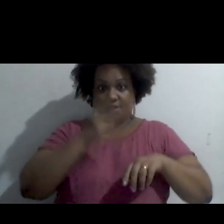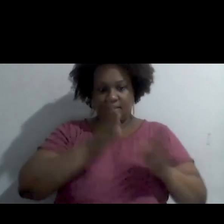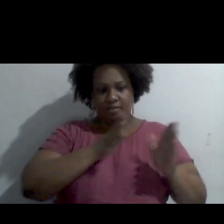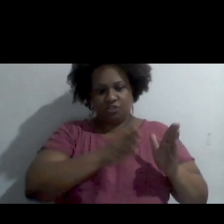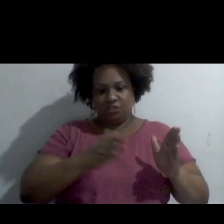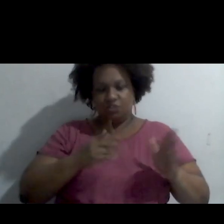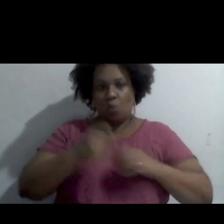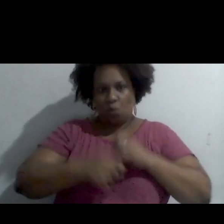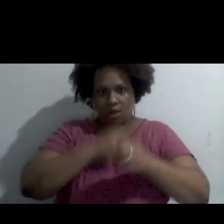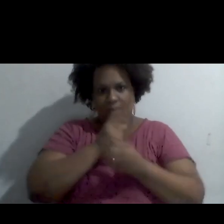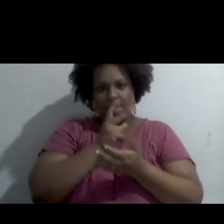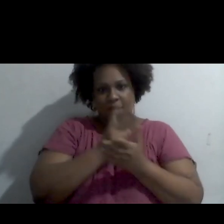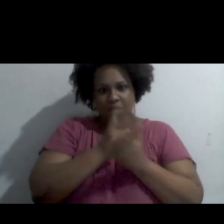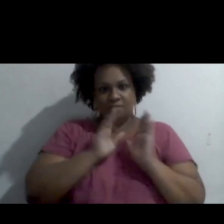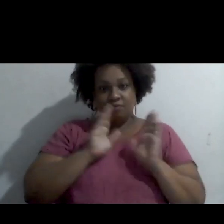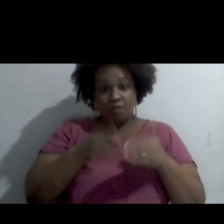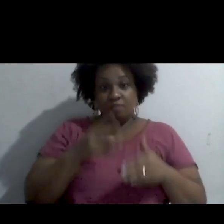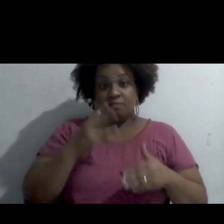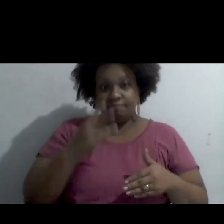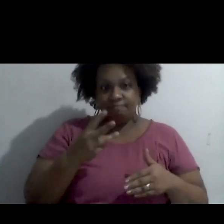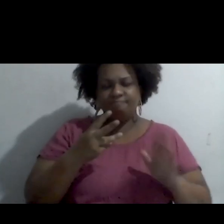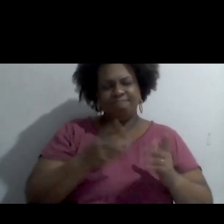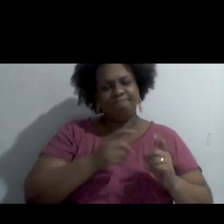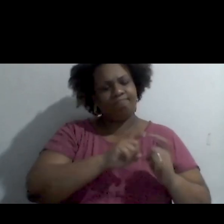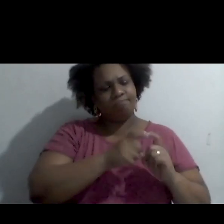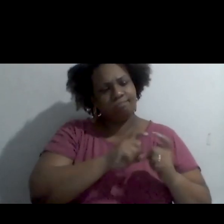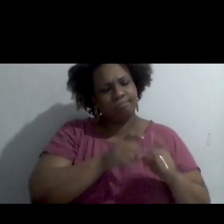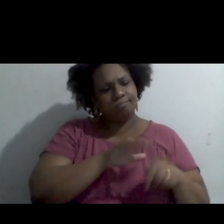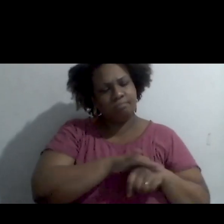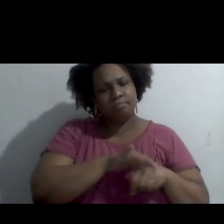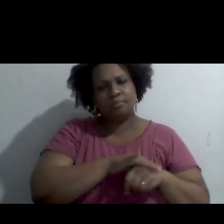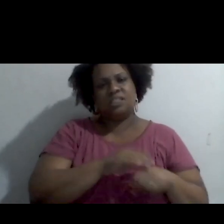consecutivos e já articulamos com a FGM,